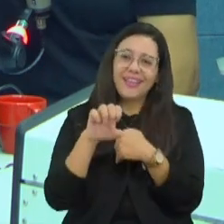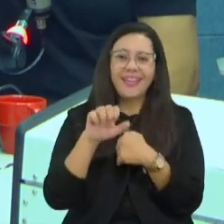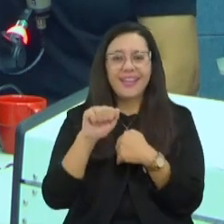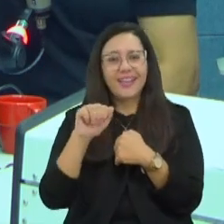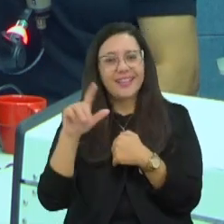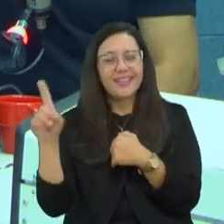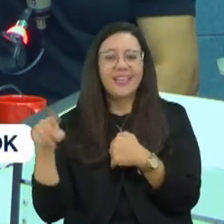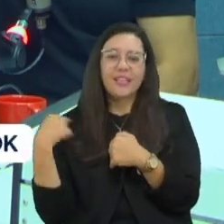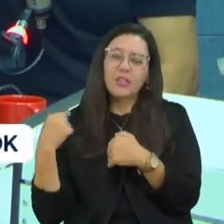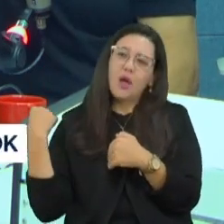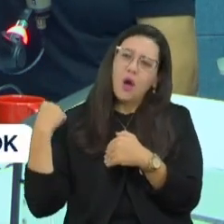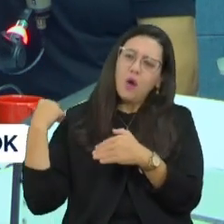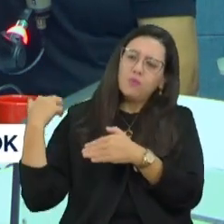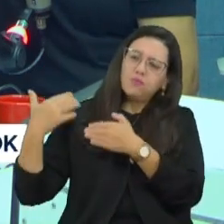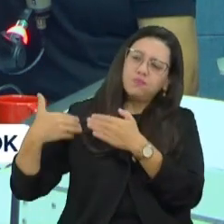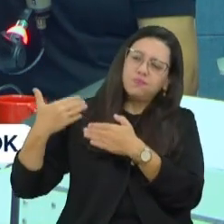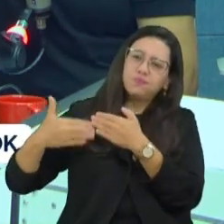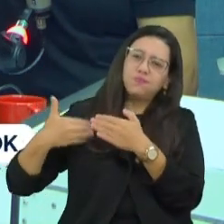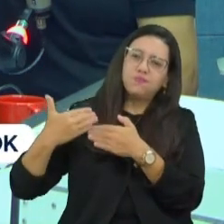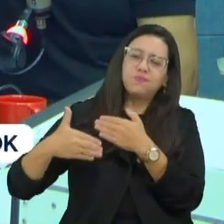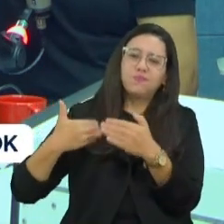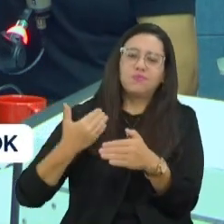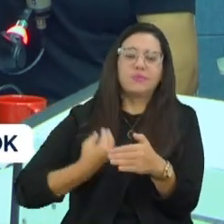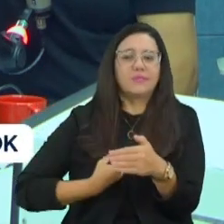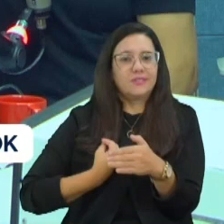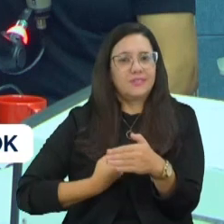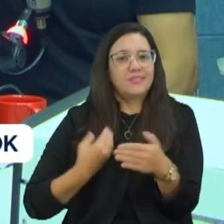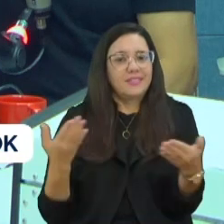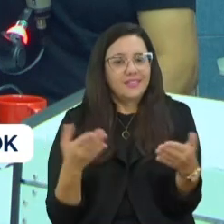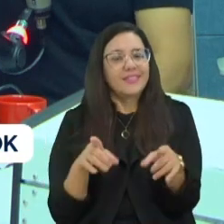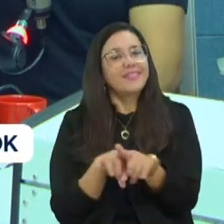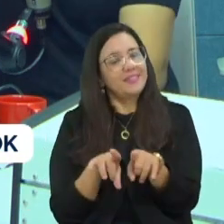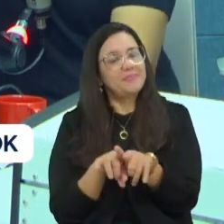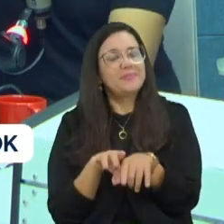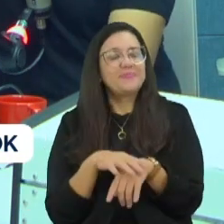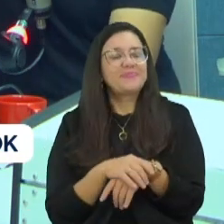uma tradição muito grande no presencial e agora a gente está em EAD também.